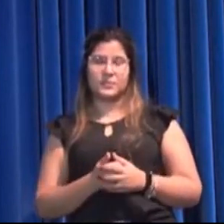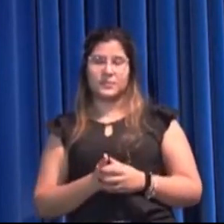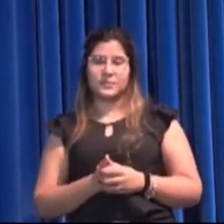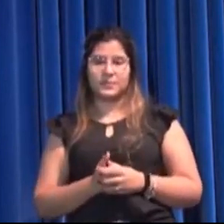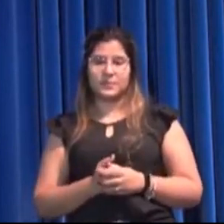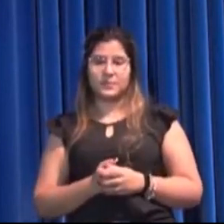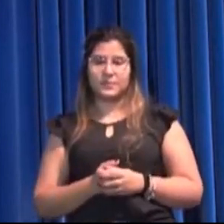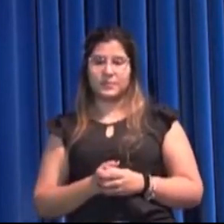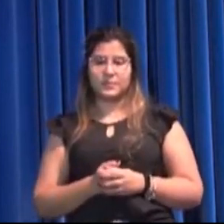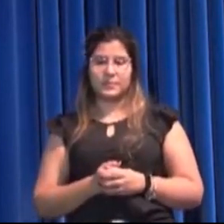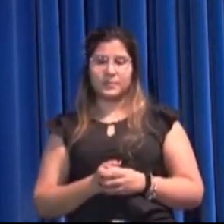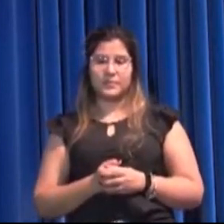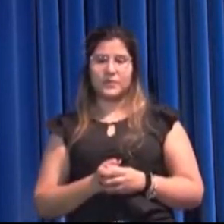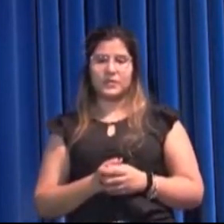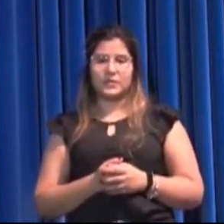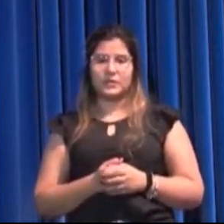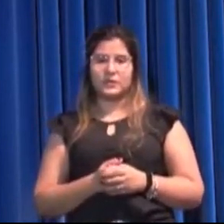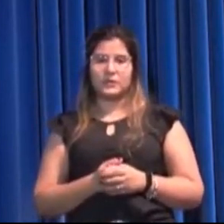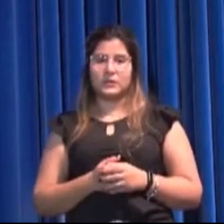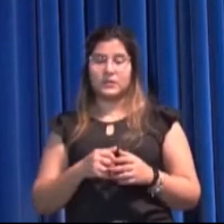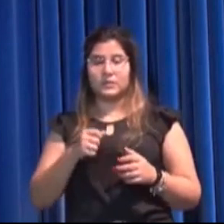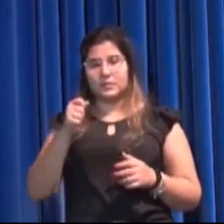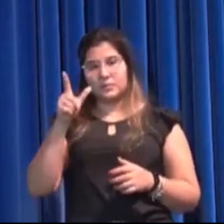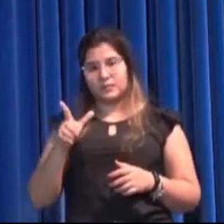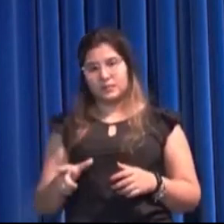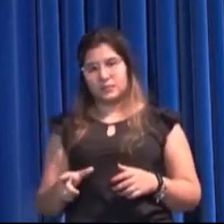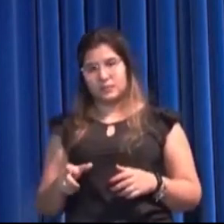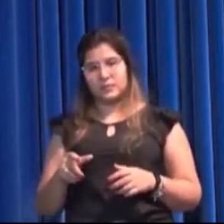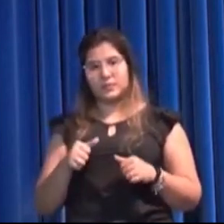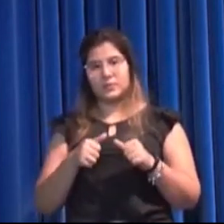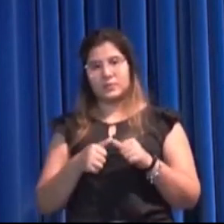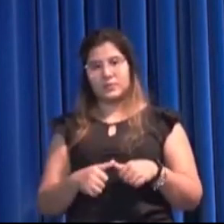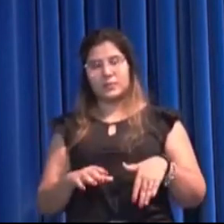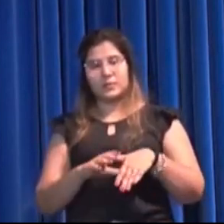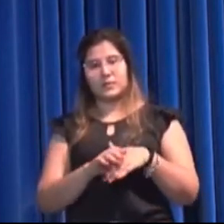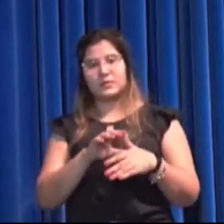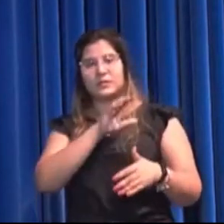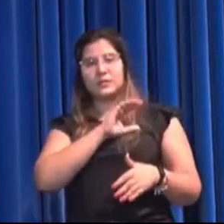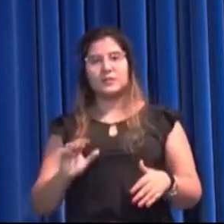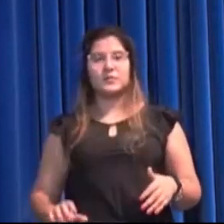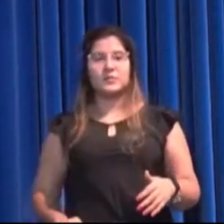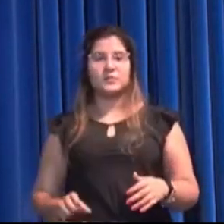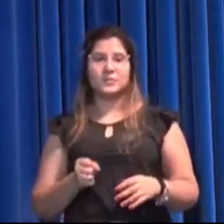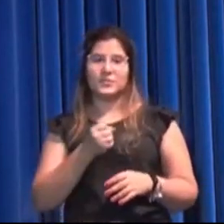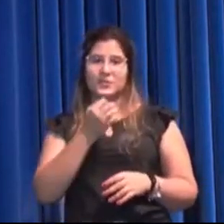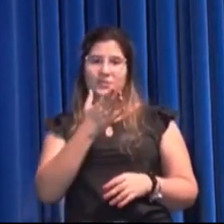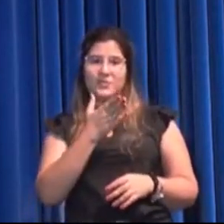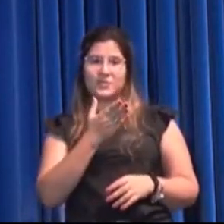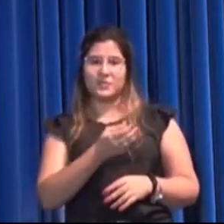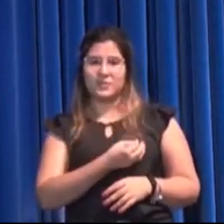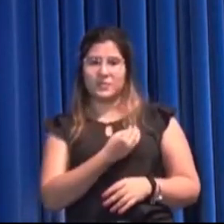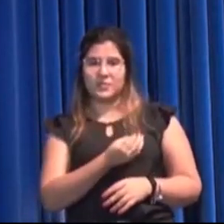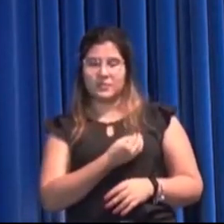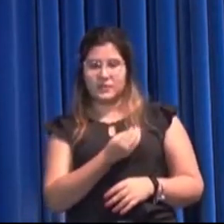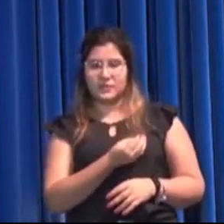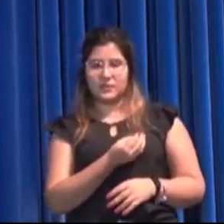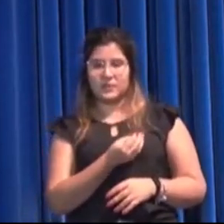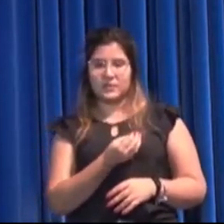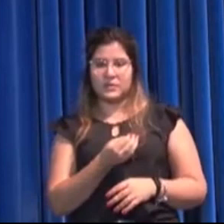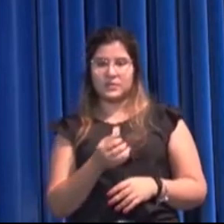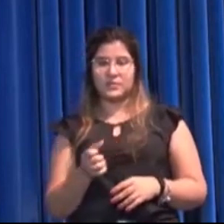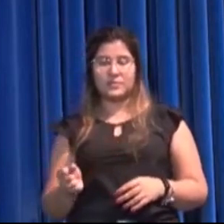descompromissada. Aquele que está em Cristo é uma nova criatura. é um novo pensar,